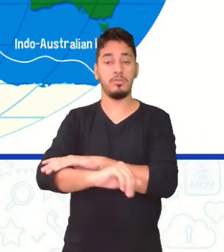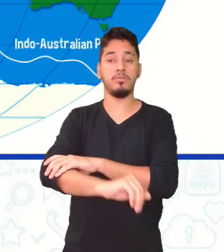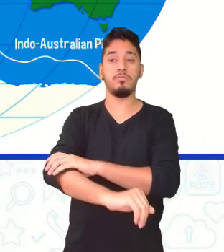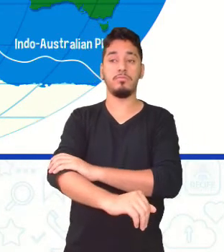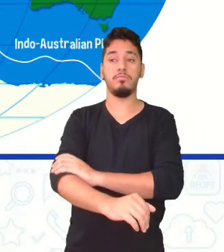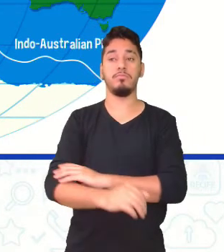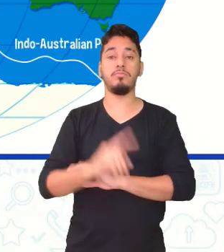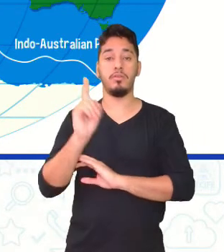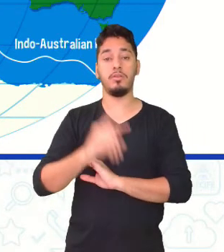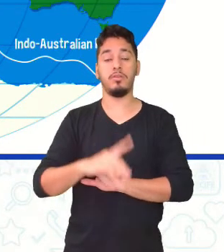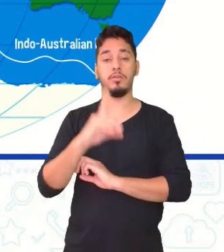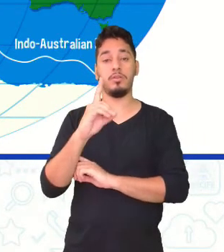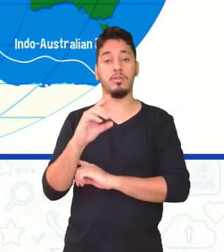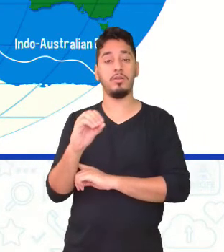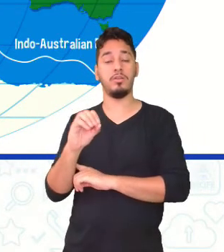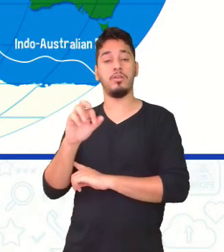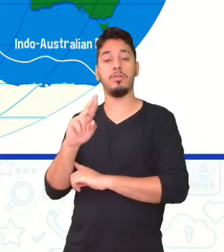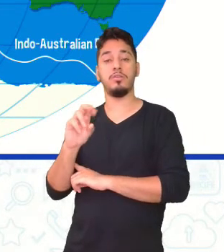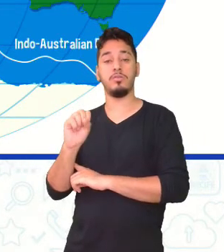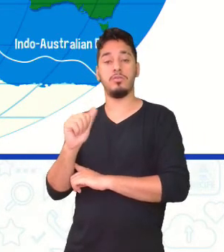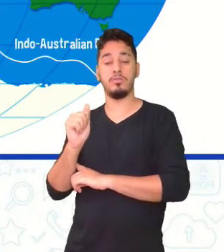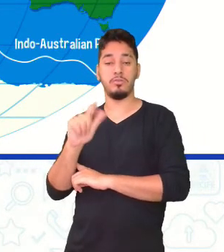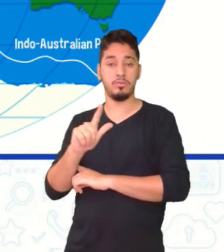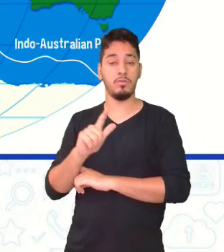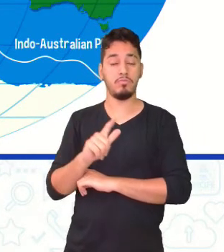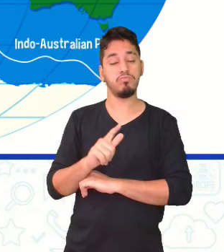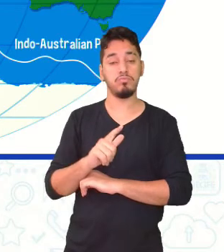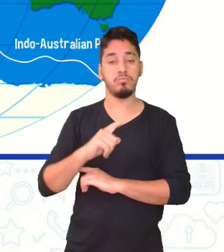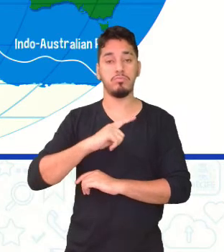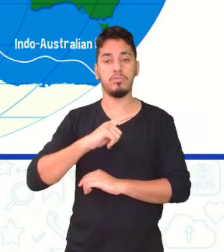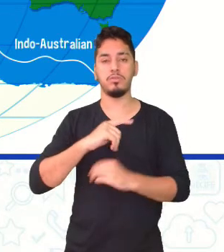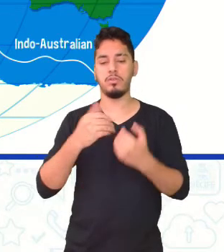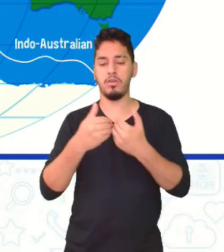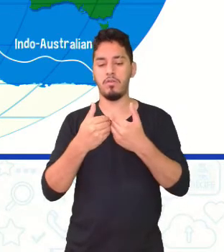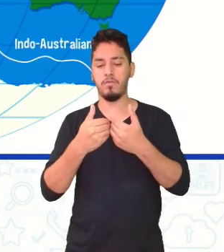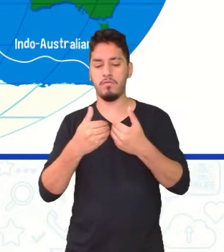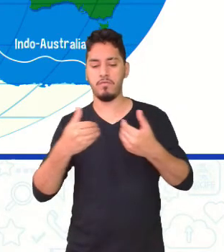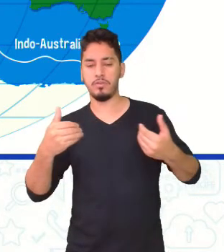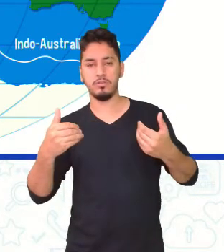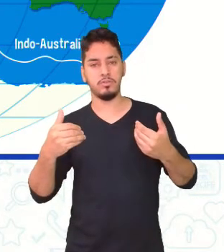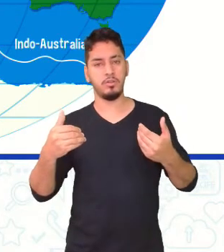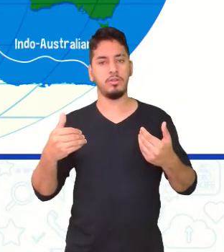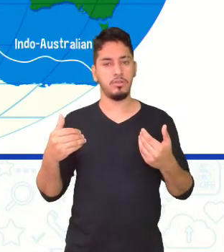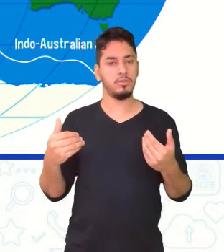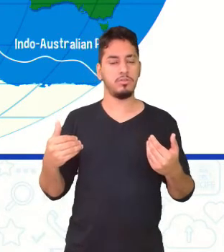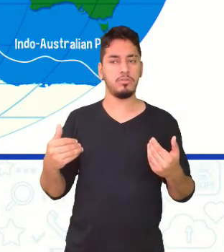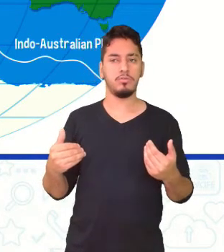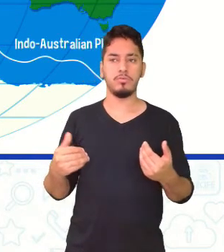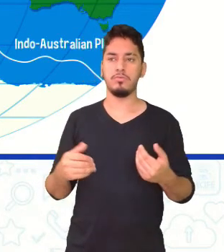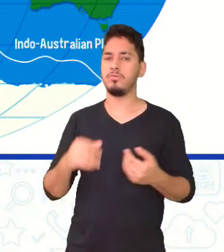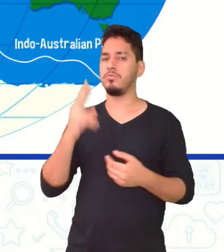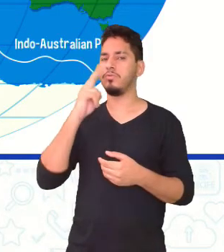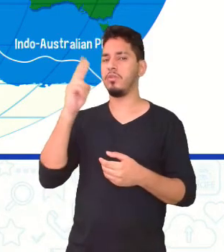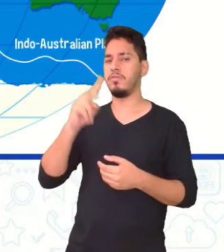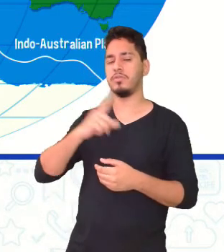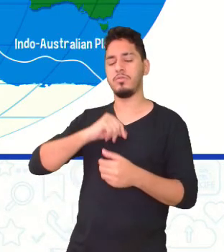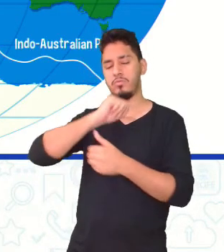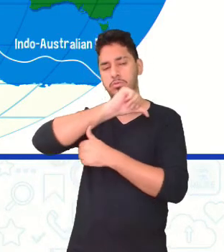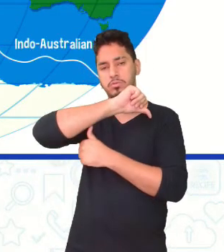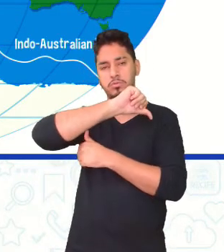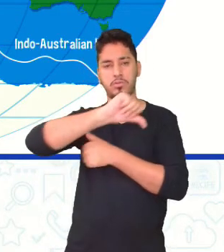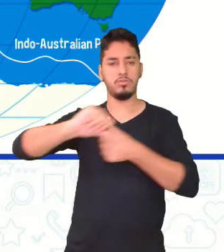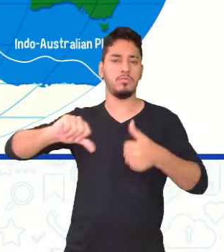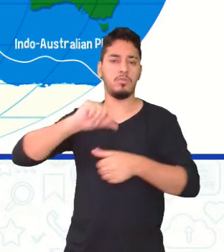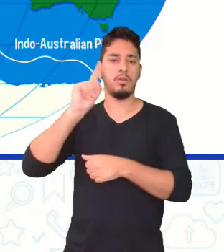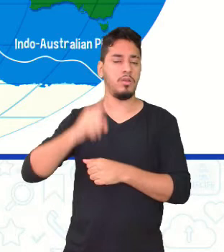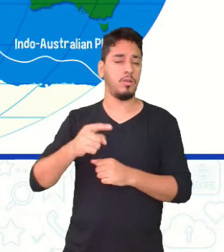dorsal mesoatlântica, né? Que justamente vai dando essa afastada, né, nos continentes. Então você vê que são transformadores, né? É